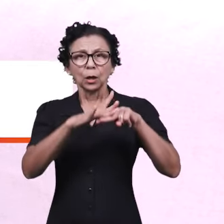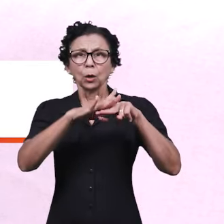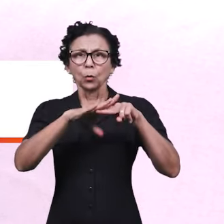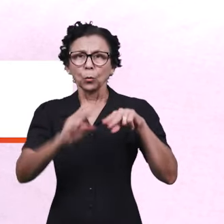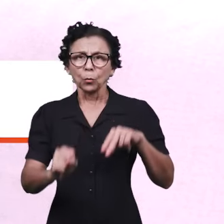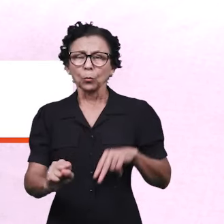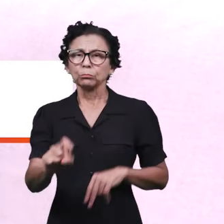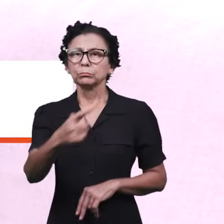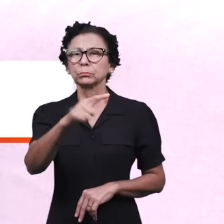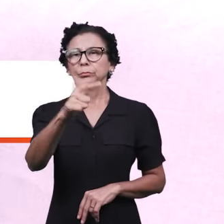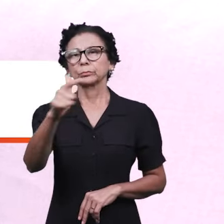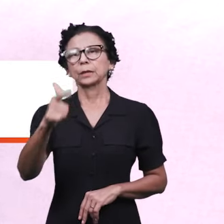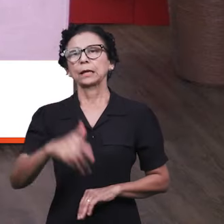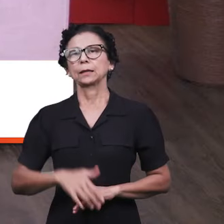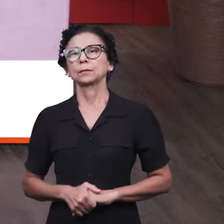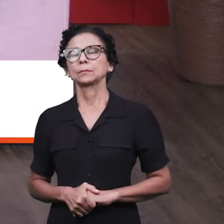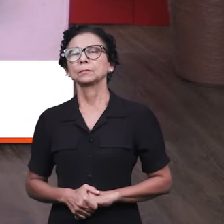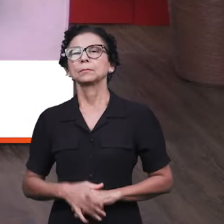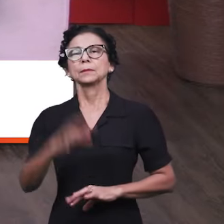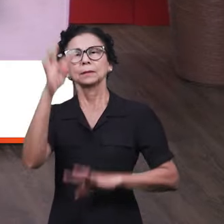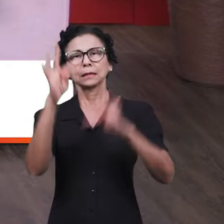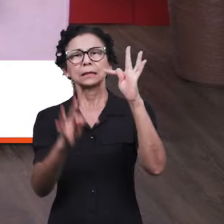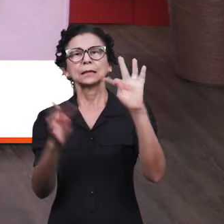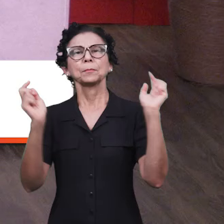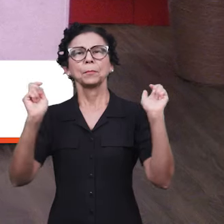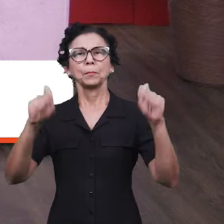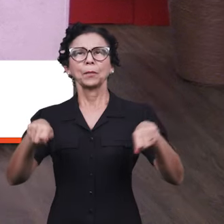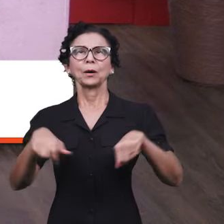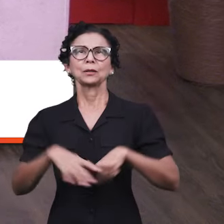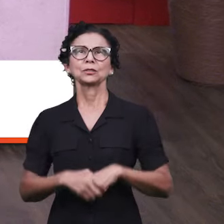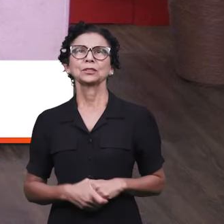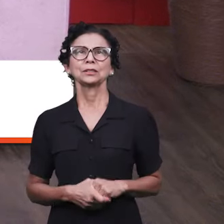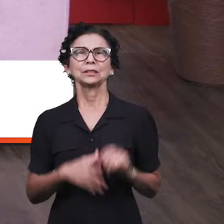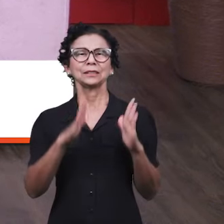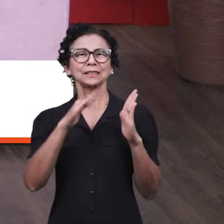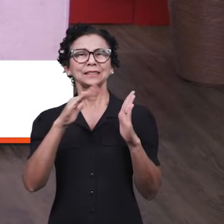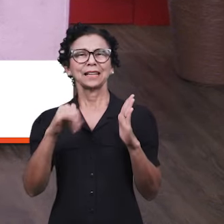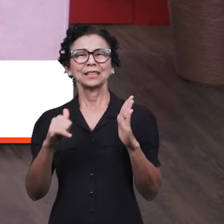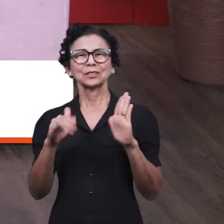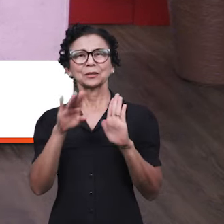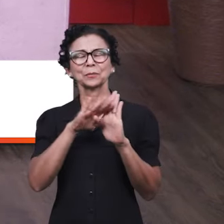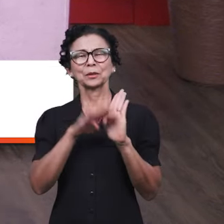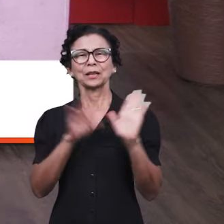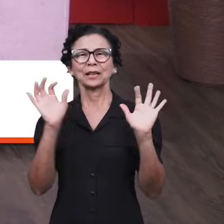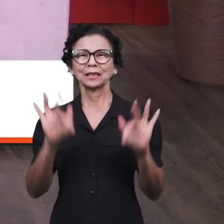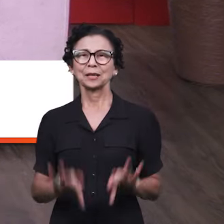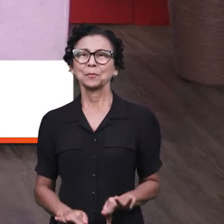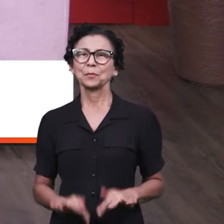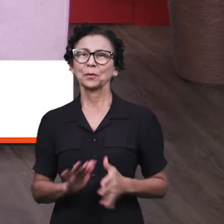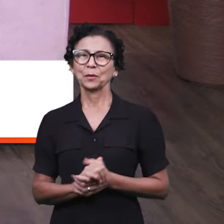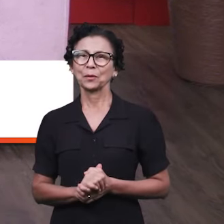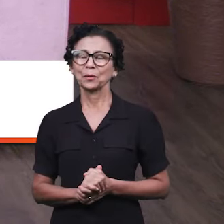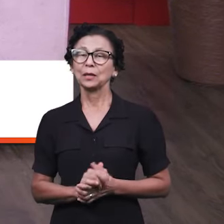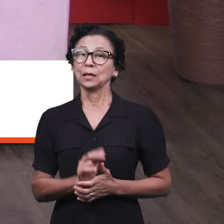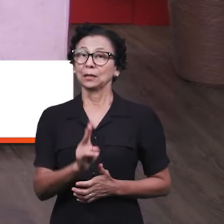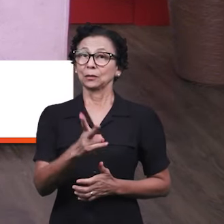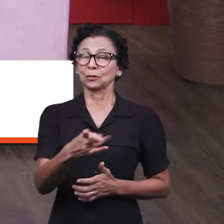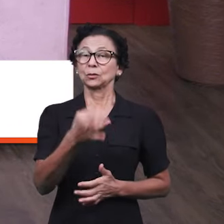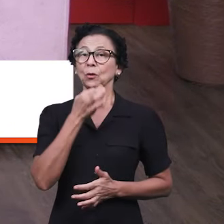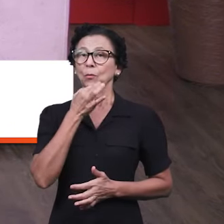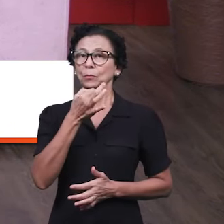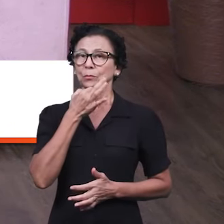ela pode sim ser melhorada nosso programa estética em dia fica por aqui espero que tenham gostado desse assunto continuem